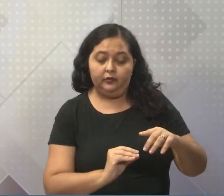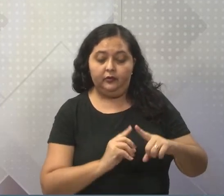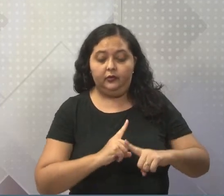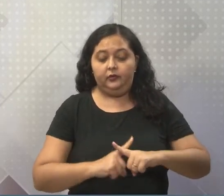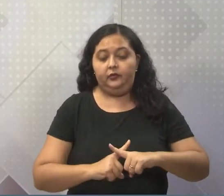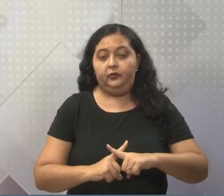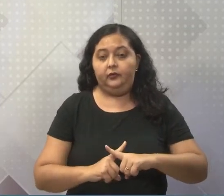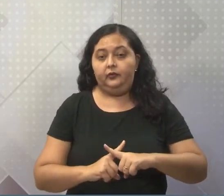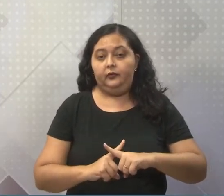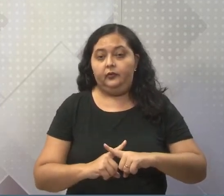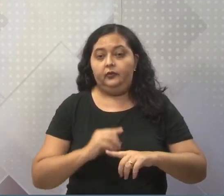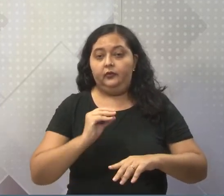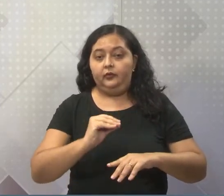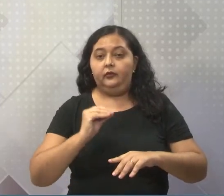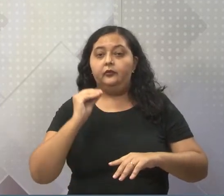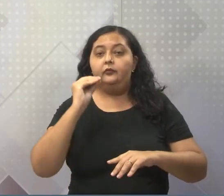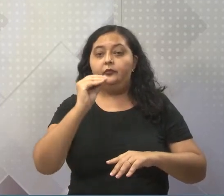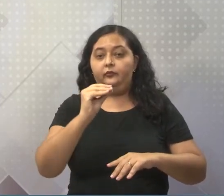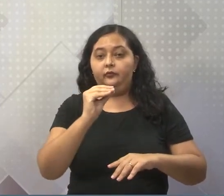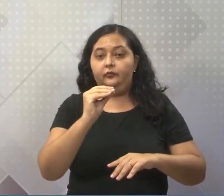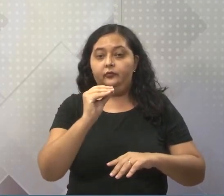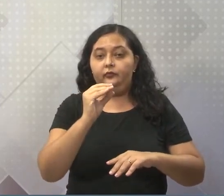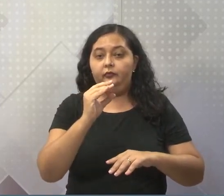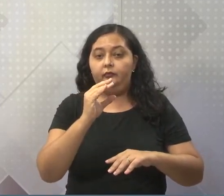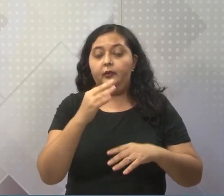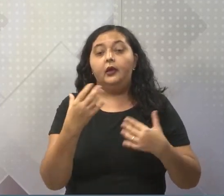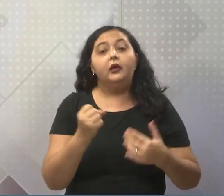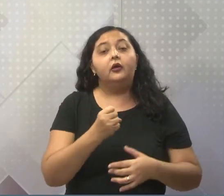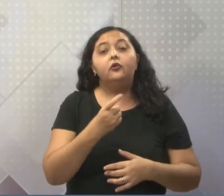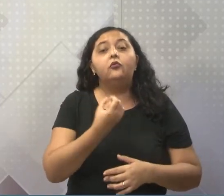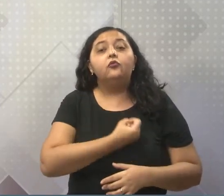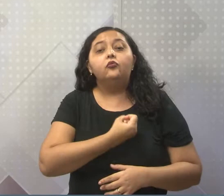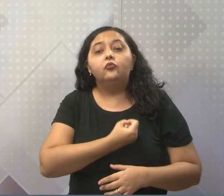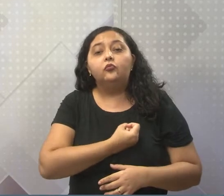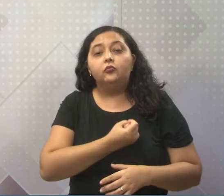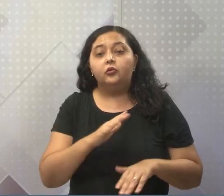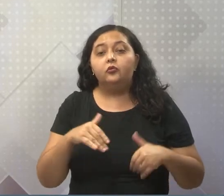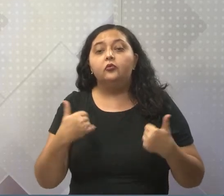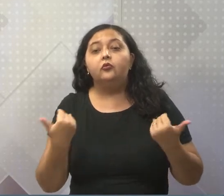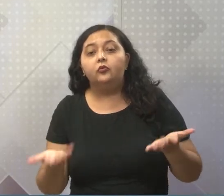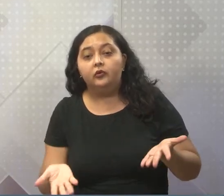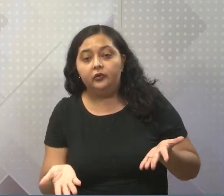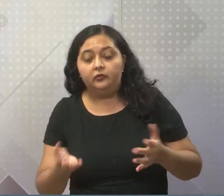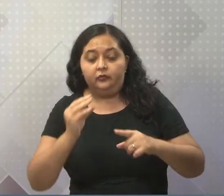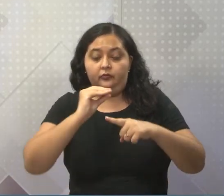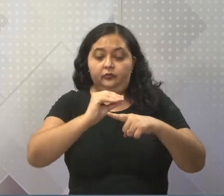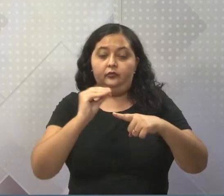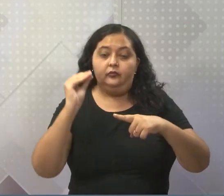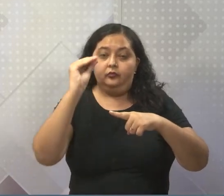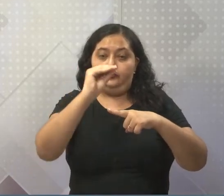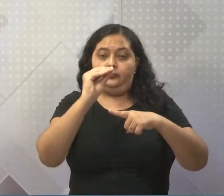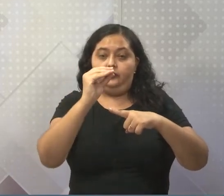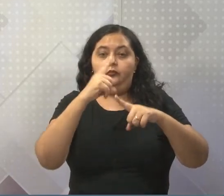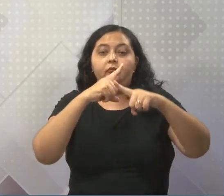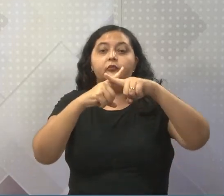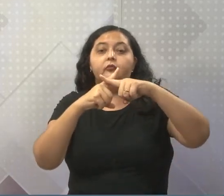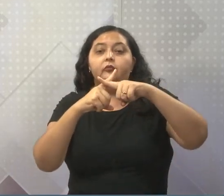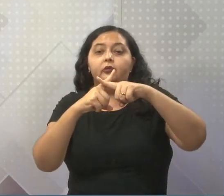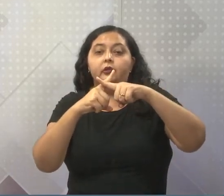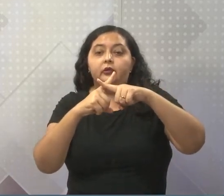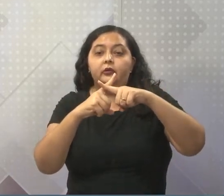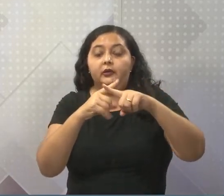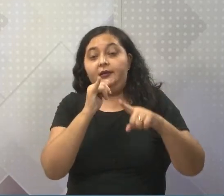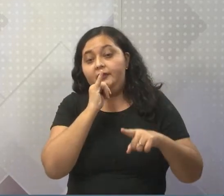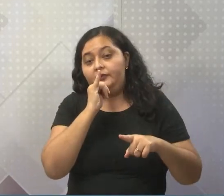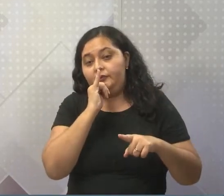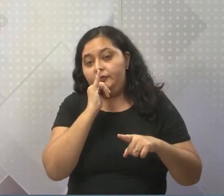quanto eu preciso multiplicar o meu numerador? Por quanto eu preciso multiplicar a minha parte de cima? A gente já viu no